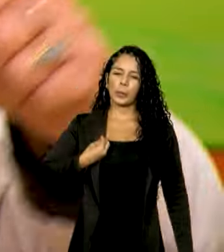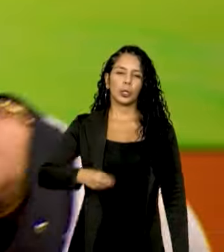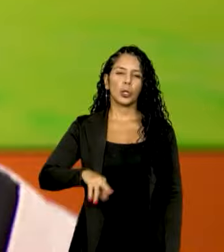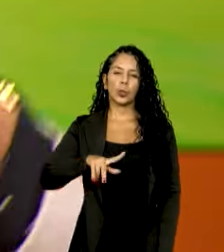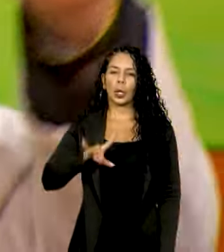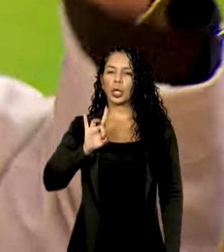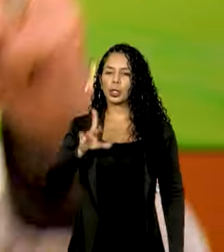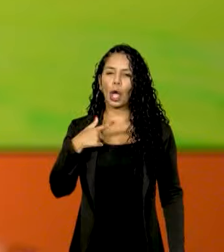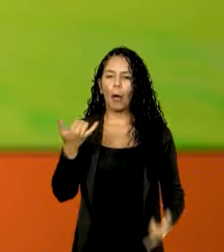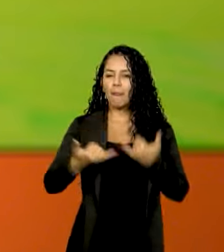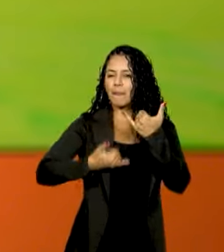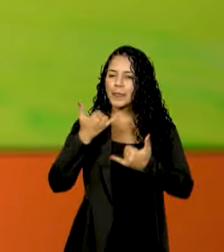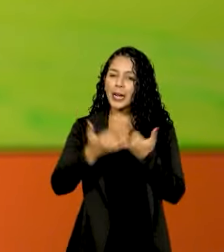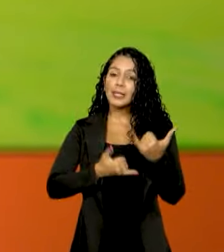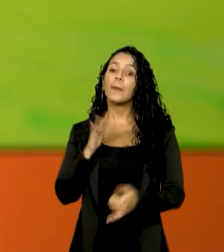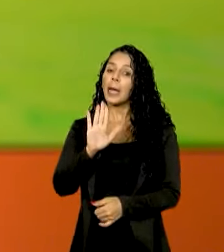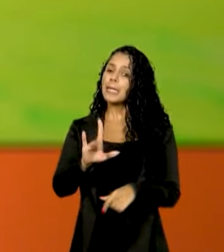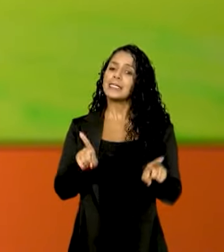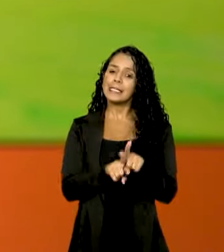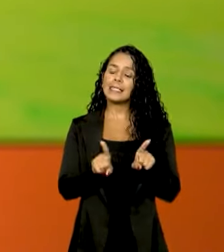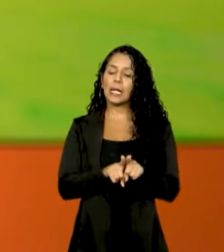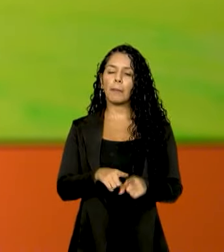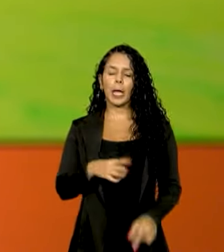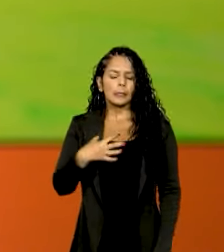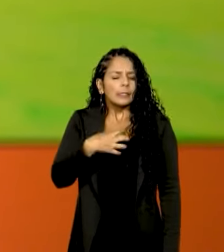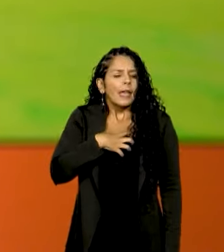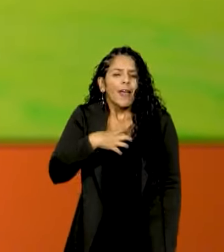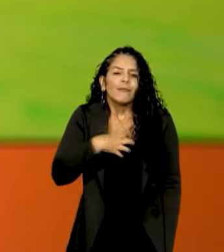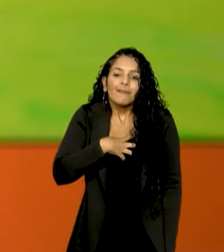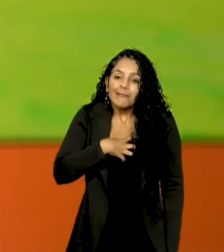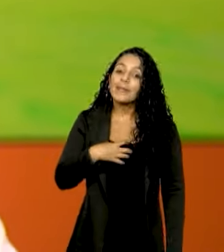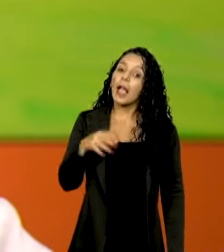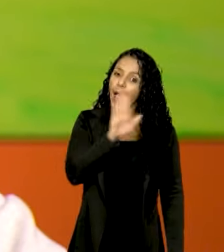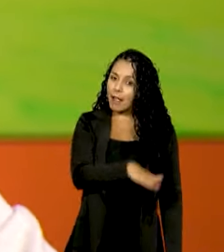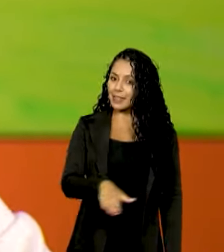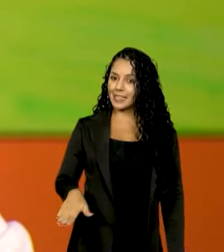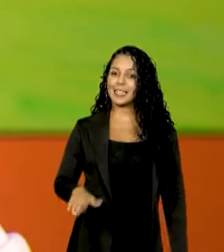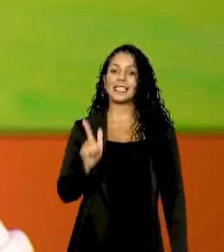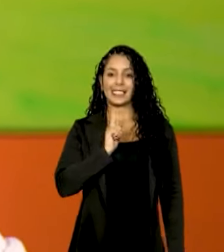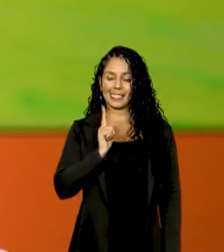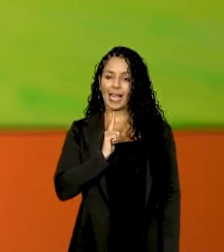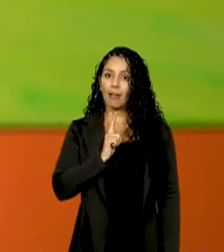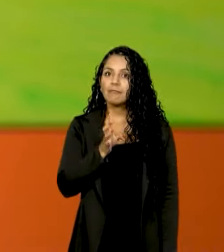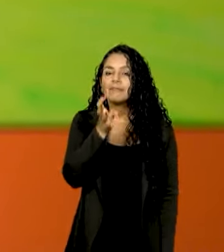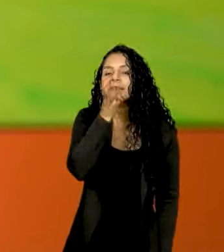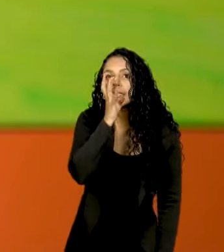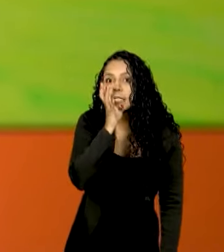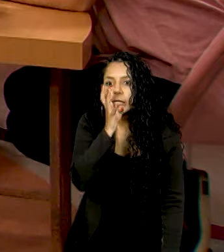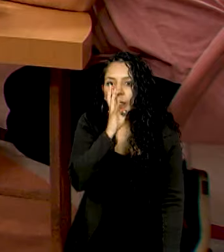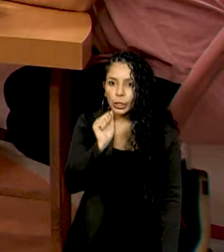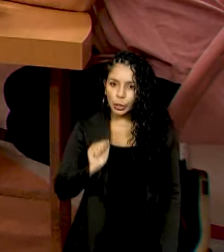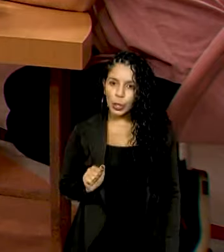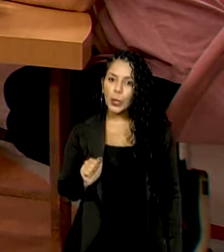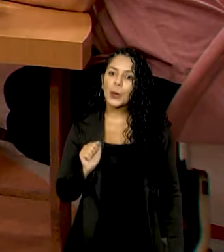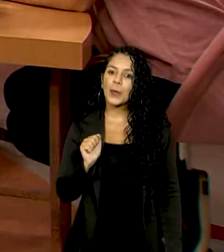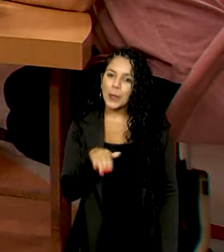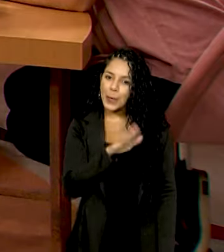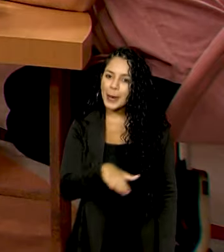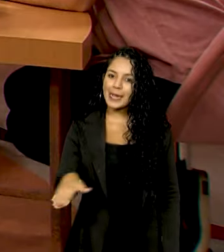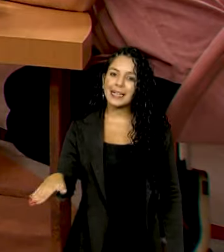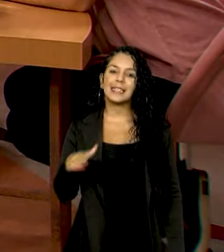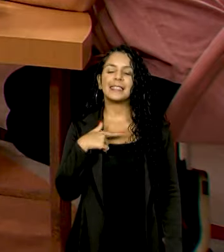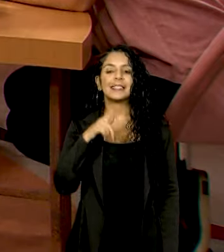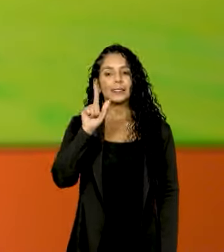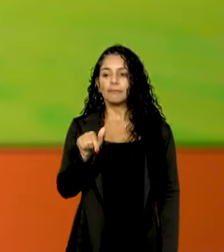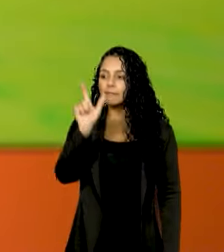somente brincando, mas a participação emocional. A criança que está assistindo, que está sendo aquele